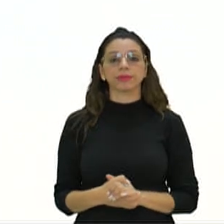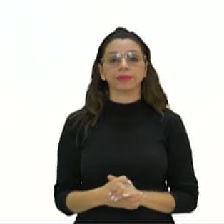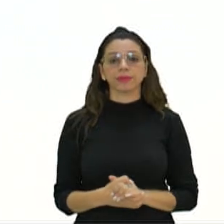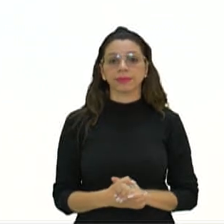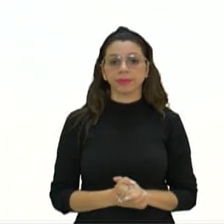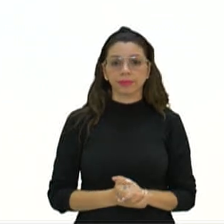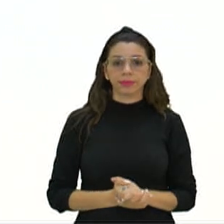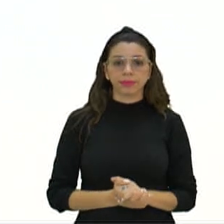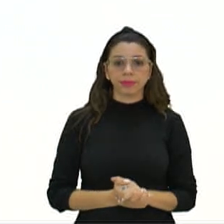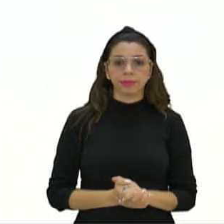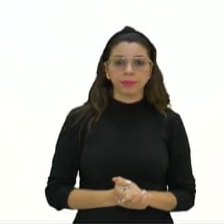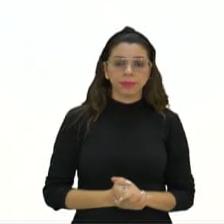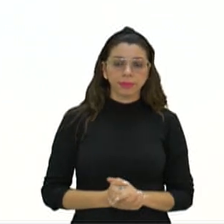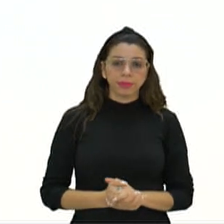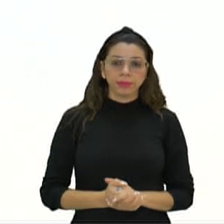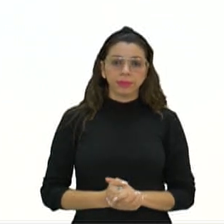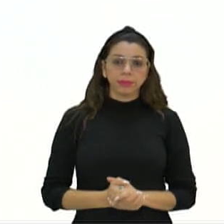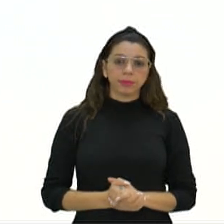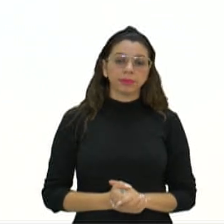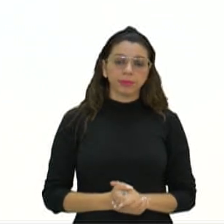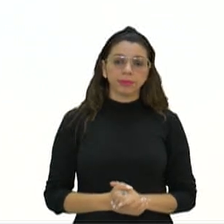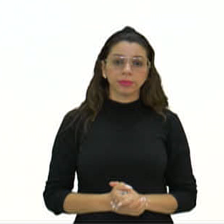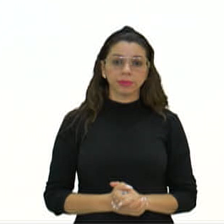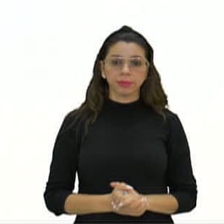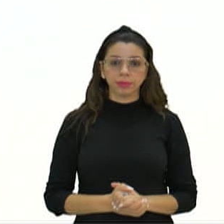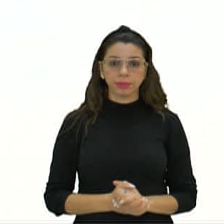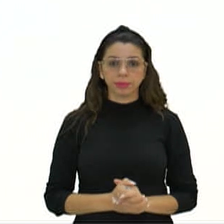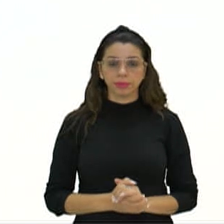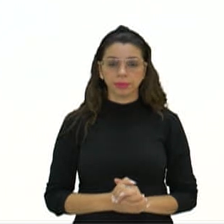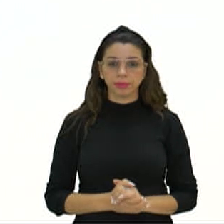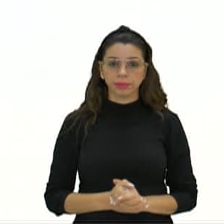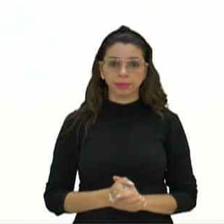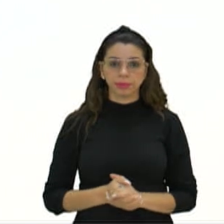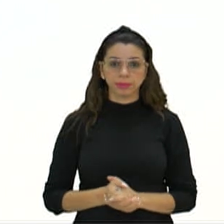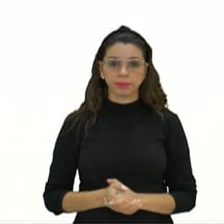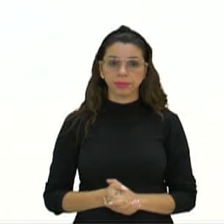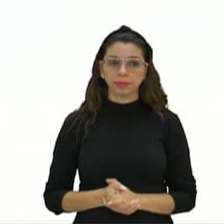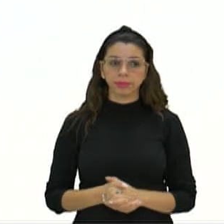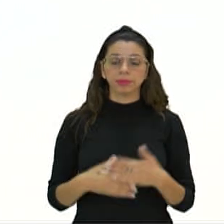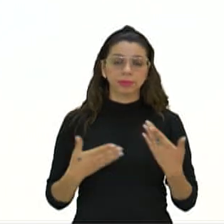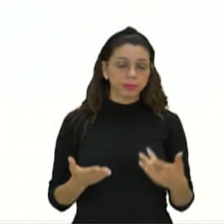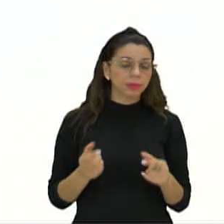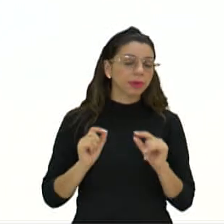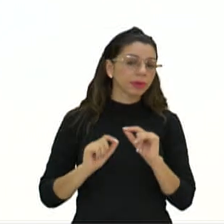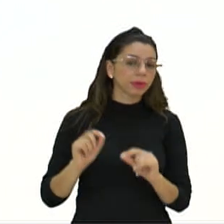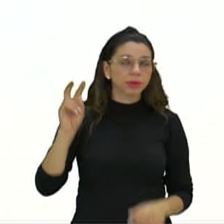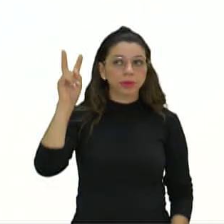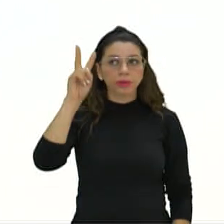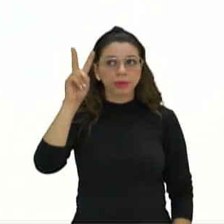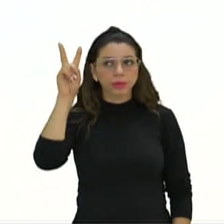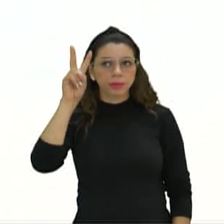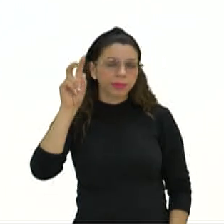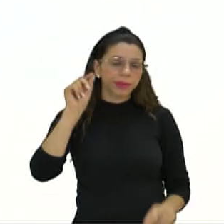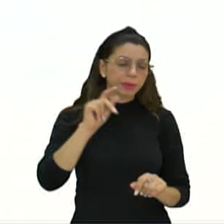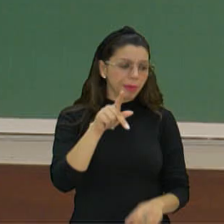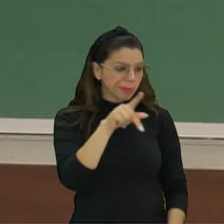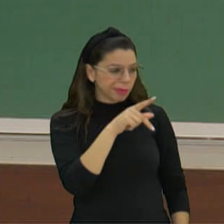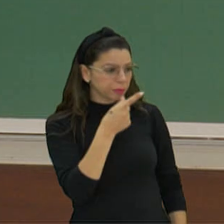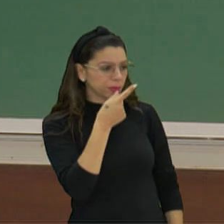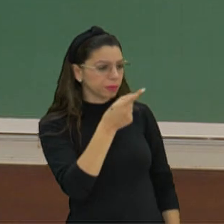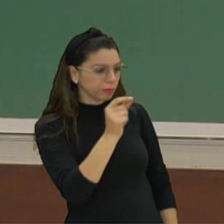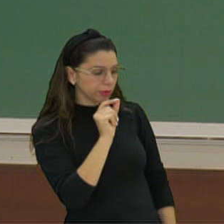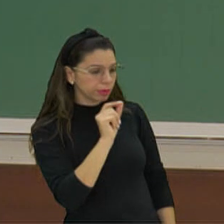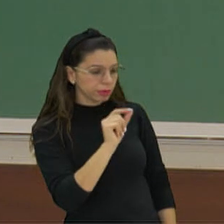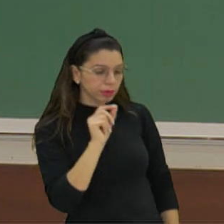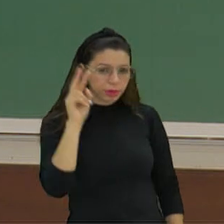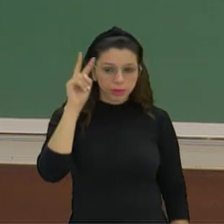Petrópolis began on one of the trips made by Dom Pedro I. Então ele lembrou, a professora disse que